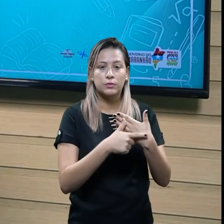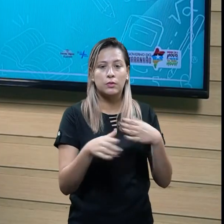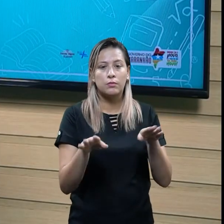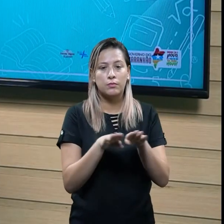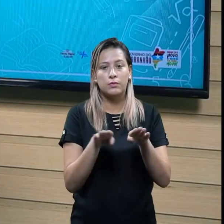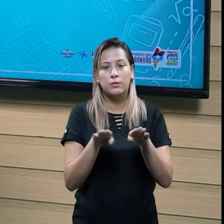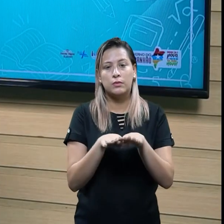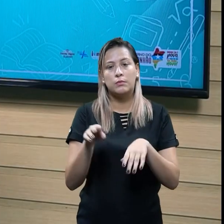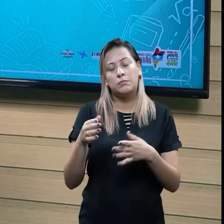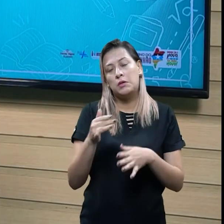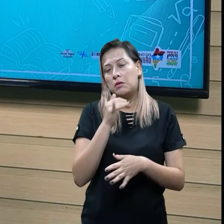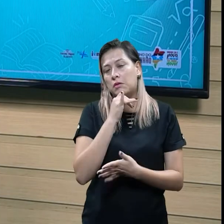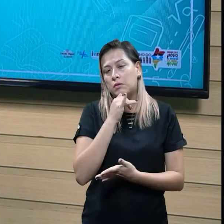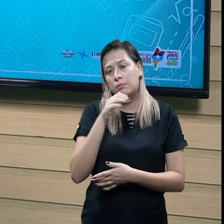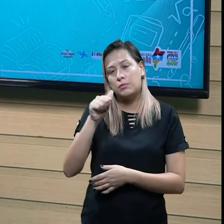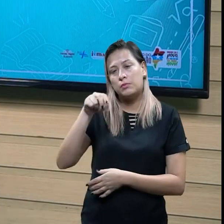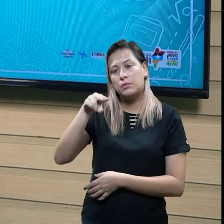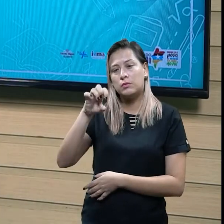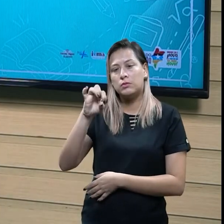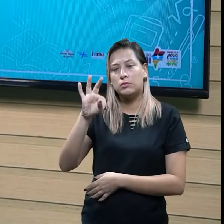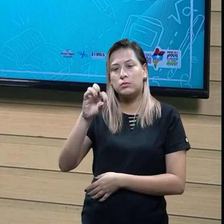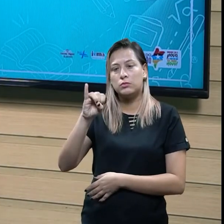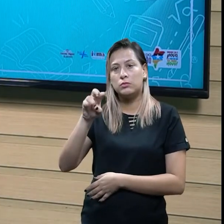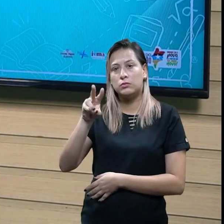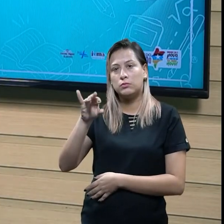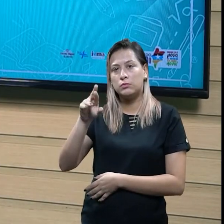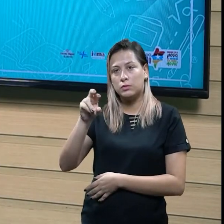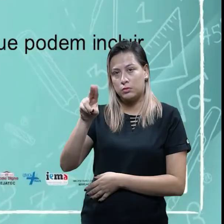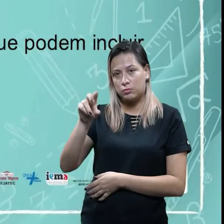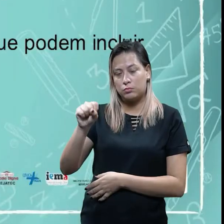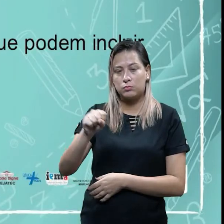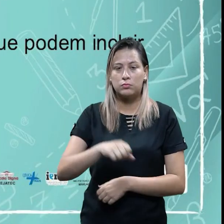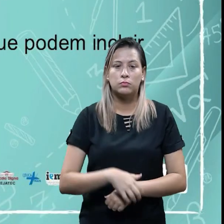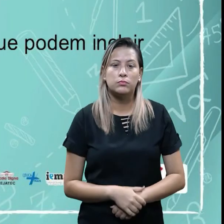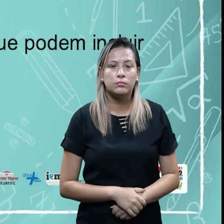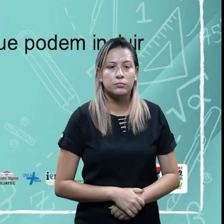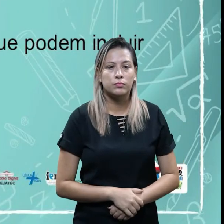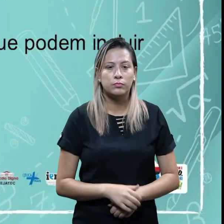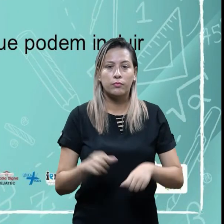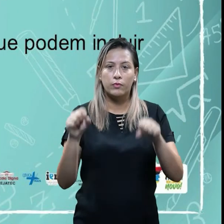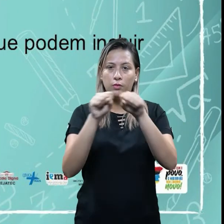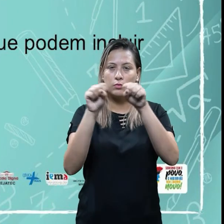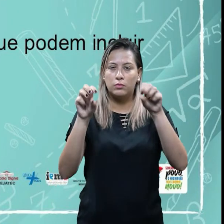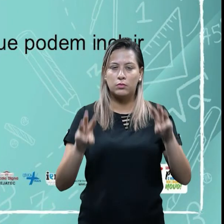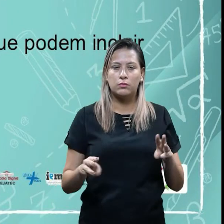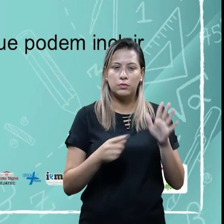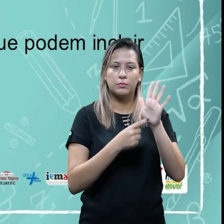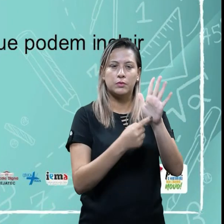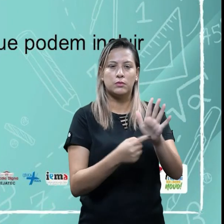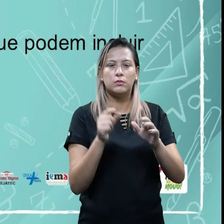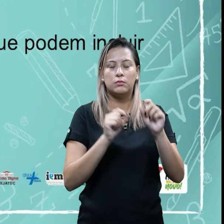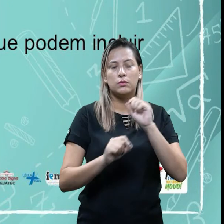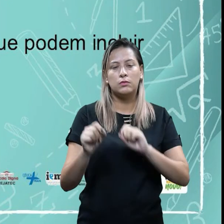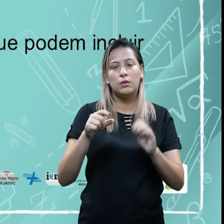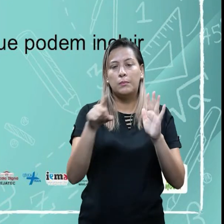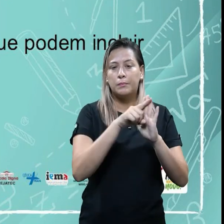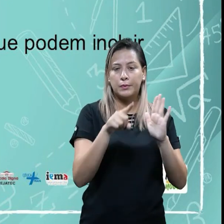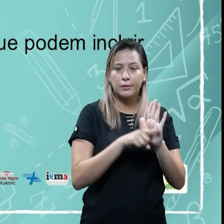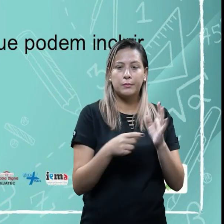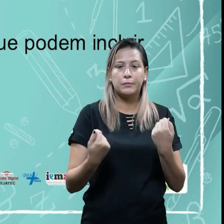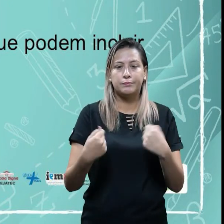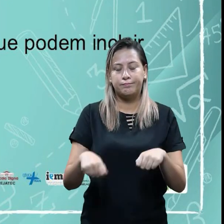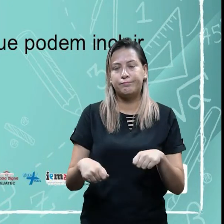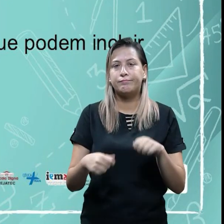sempre que for necessário você aciona os antivírus. E software apresentação são programas que